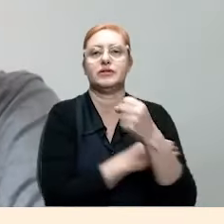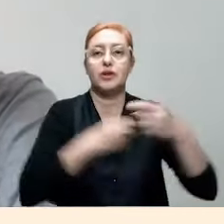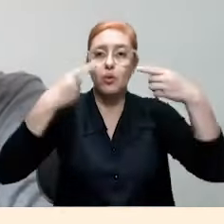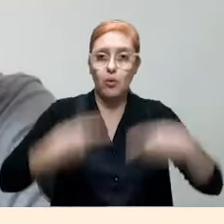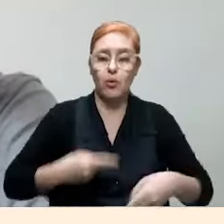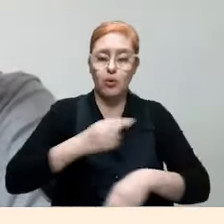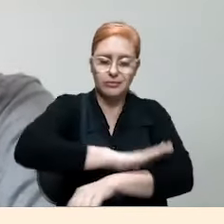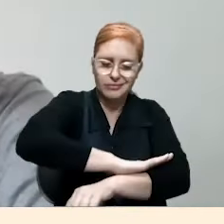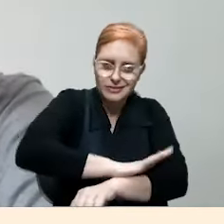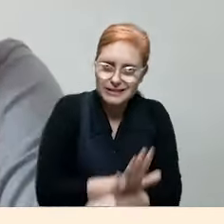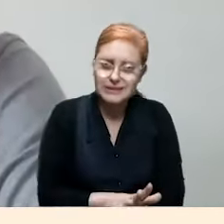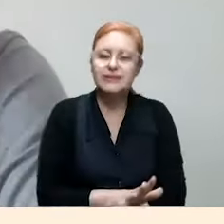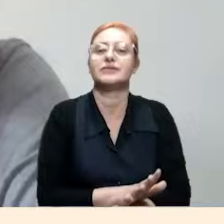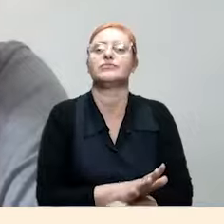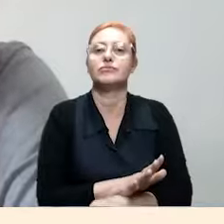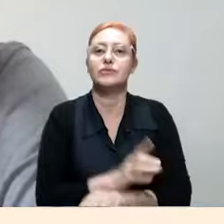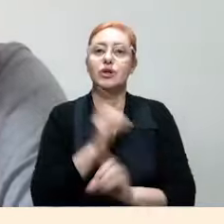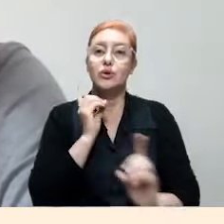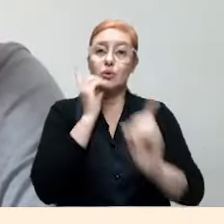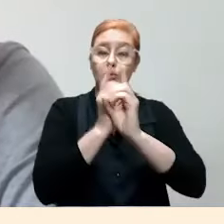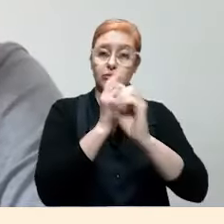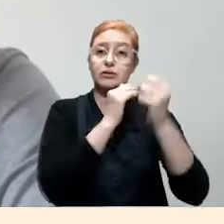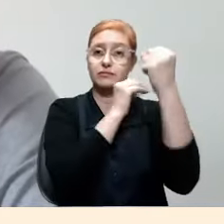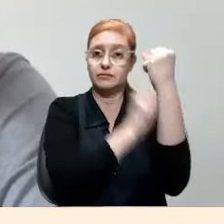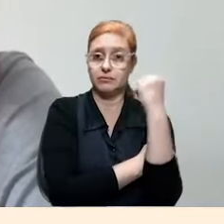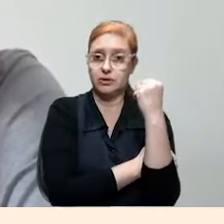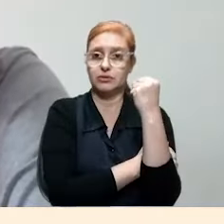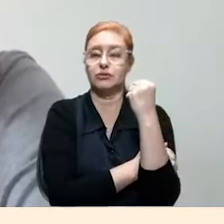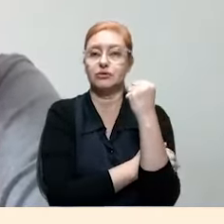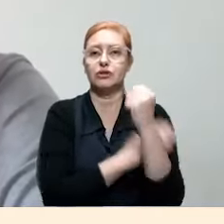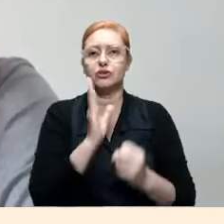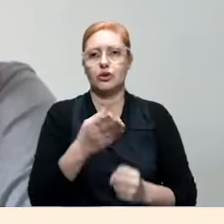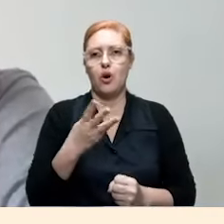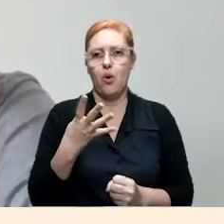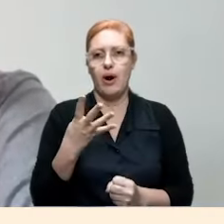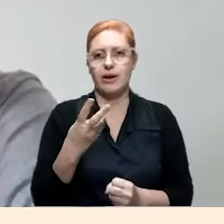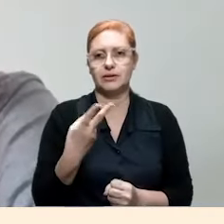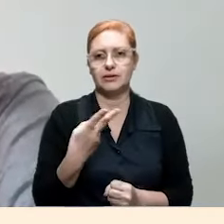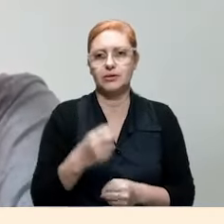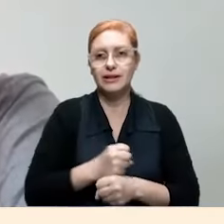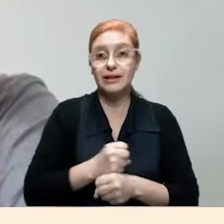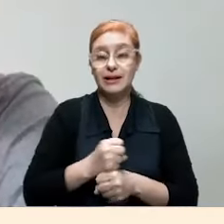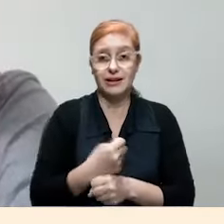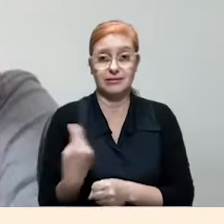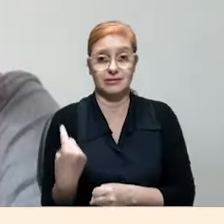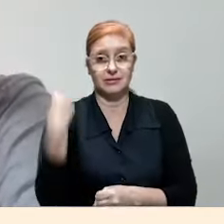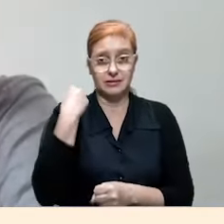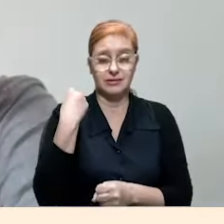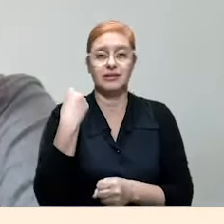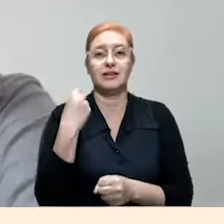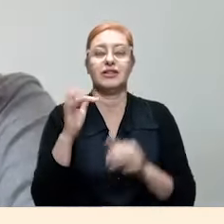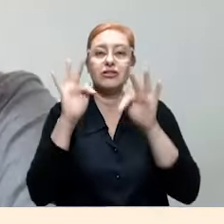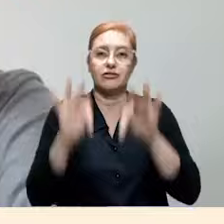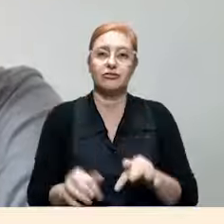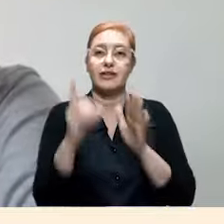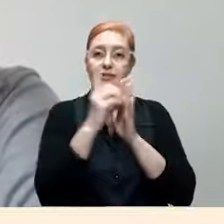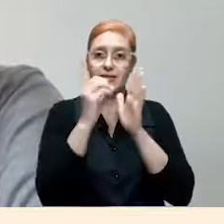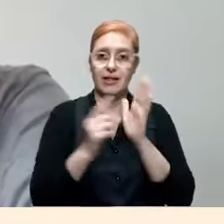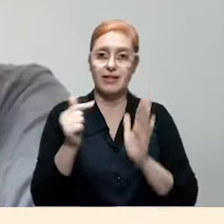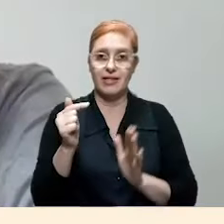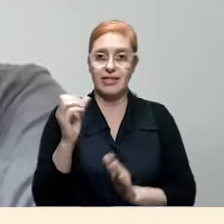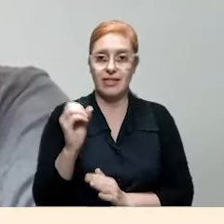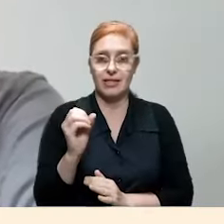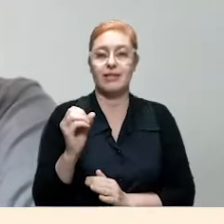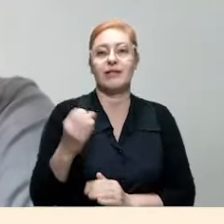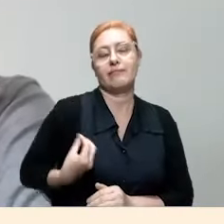com o feminismo há 42 anos atrás, no final da década de 70. Eu vivia em São Paulo e para mim